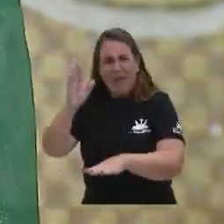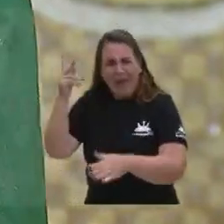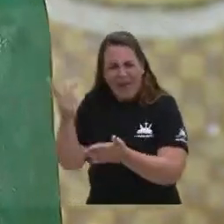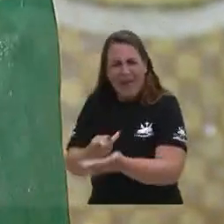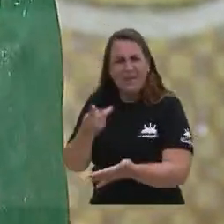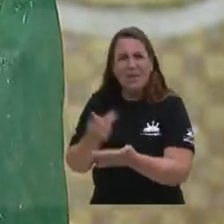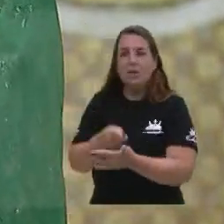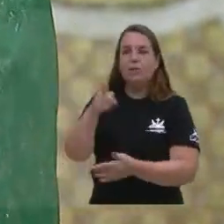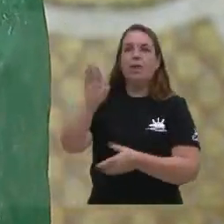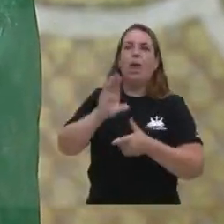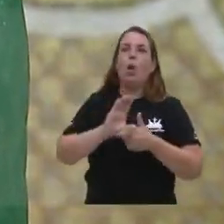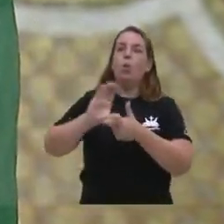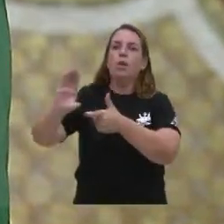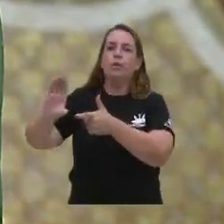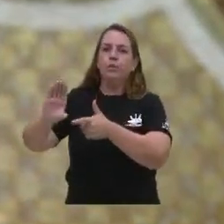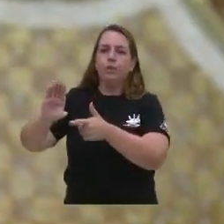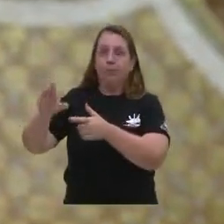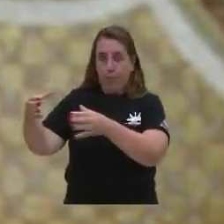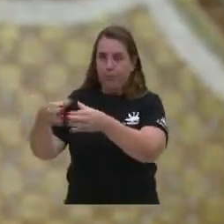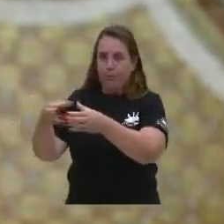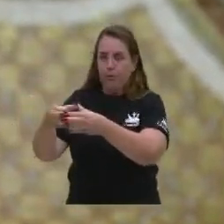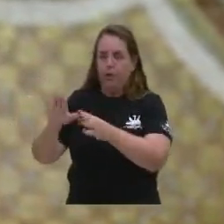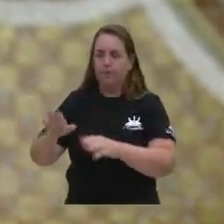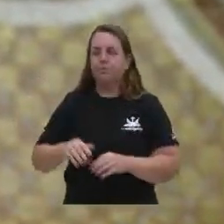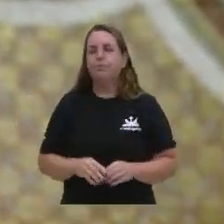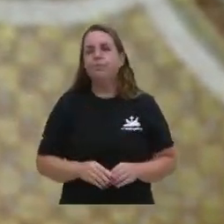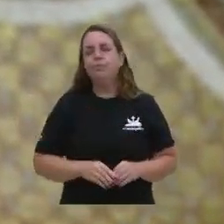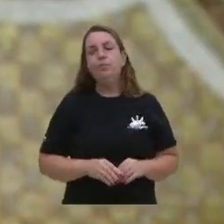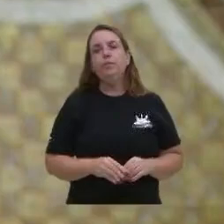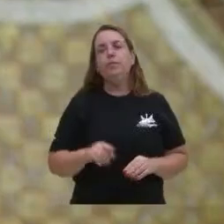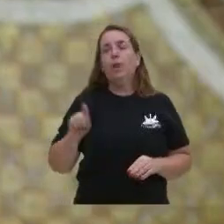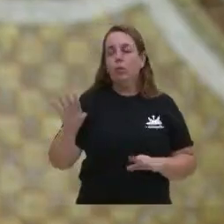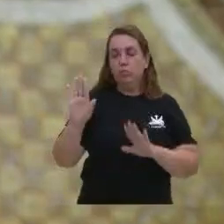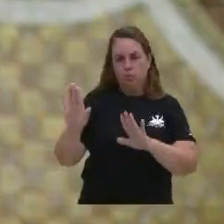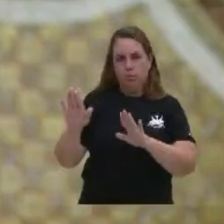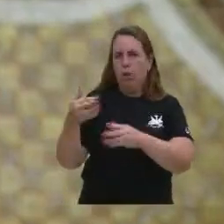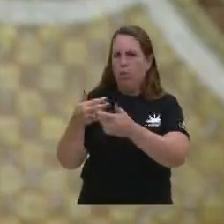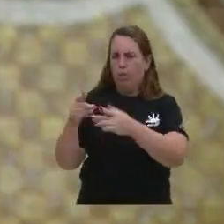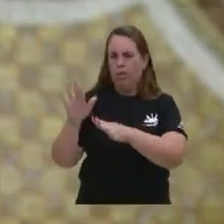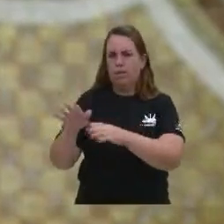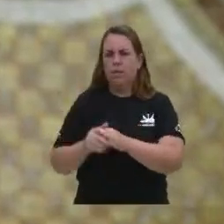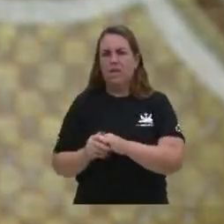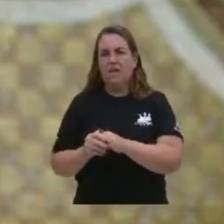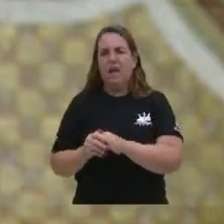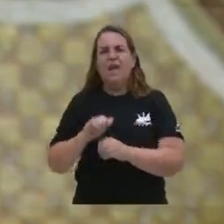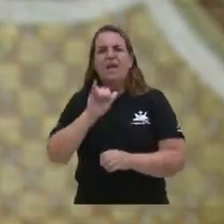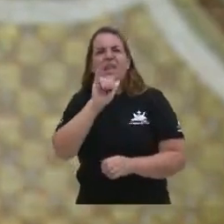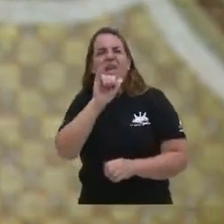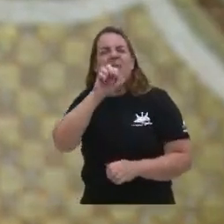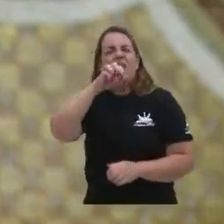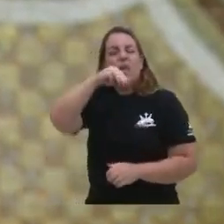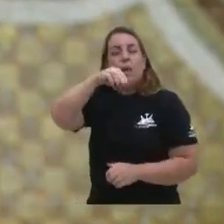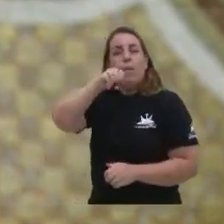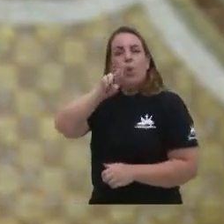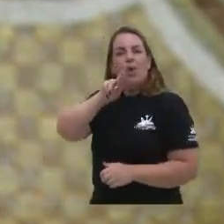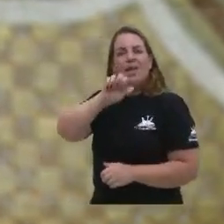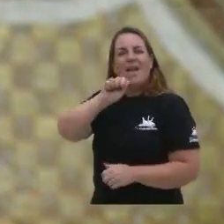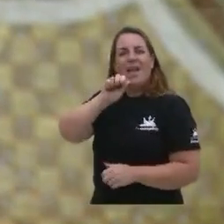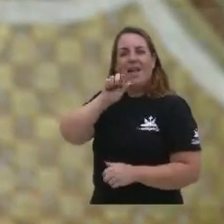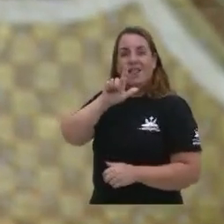tem em Corinto, sobre um caso de imoralidade